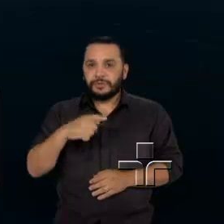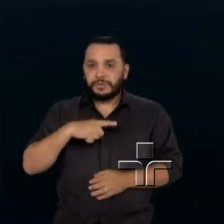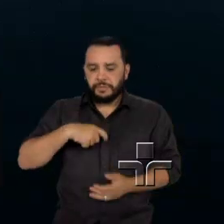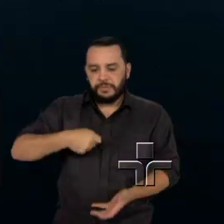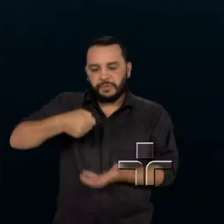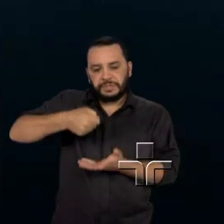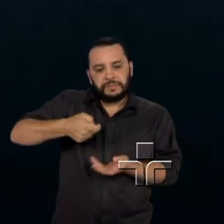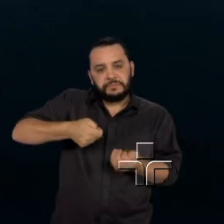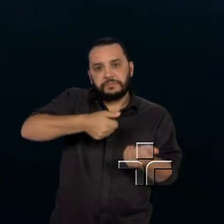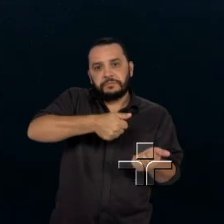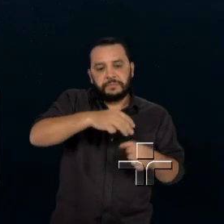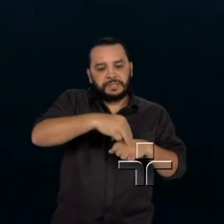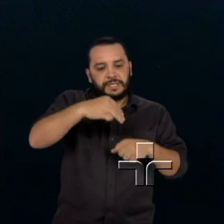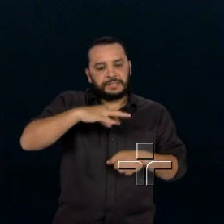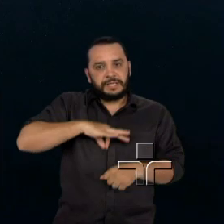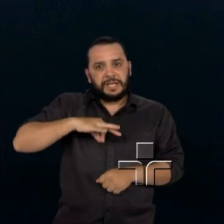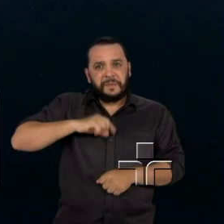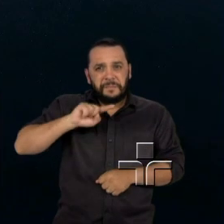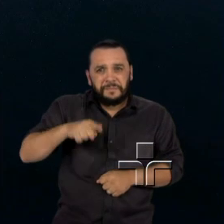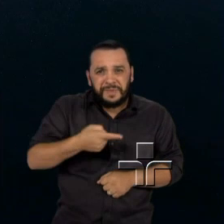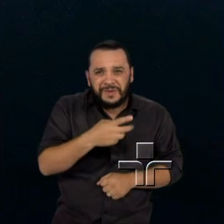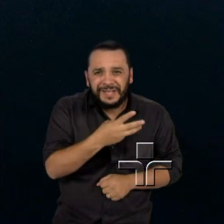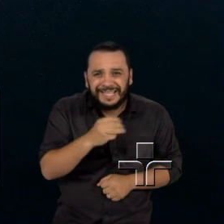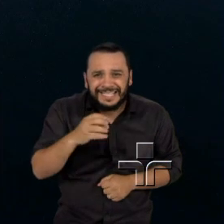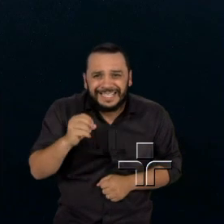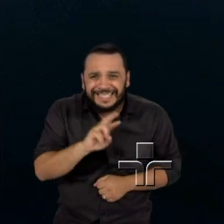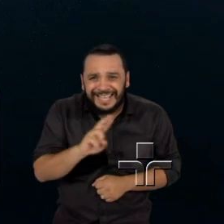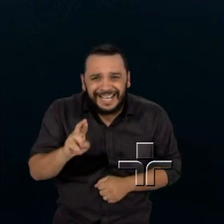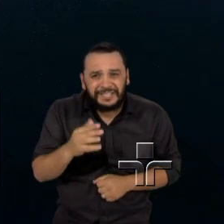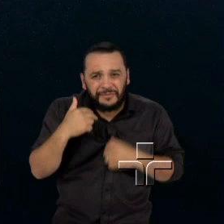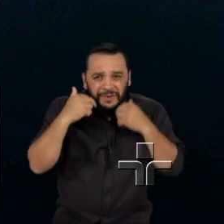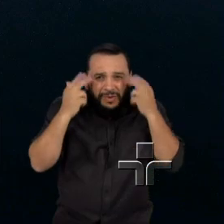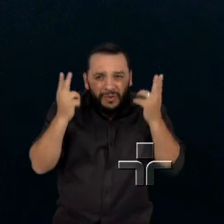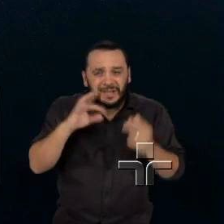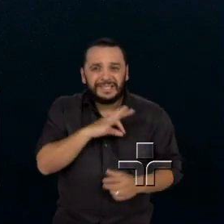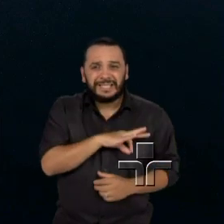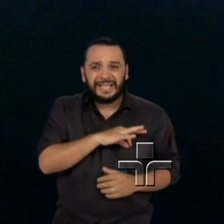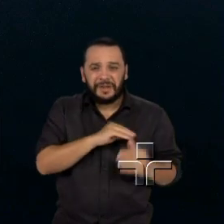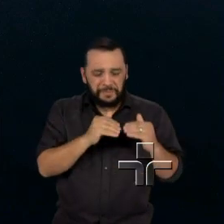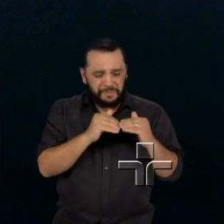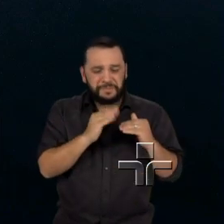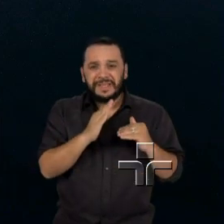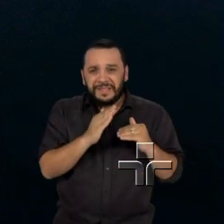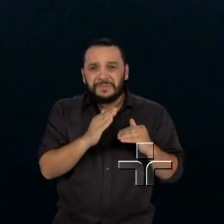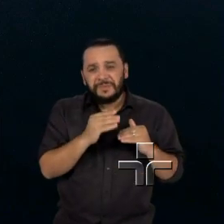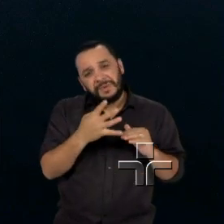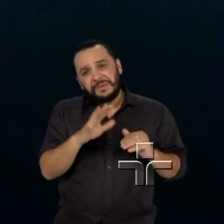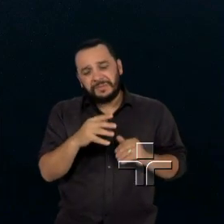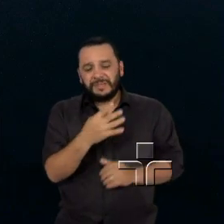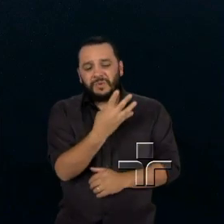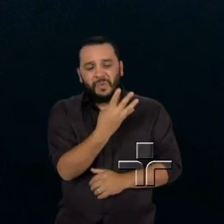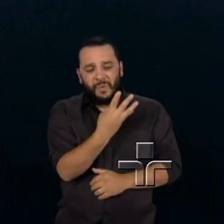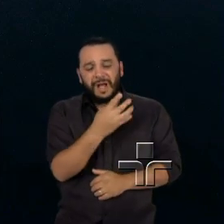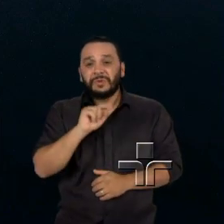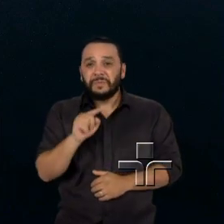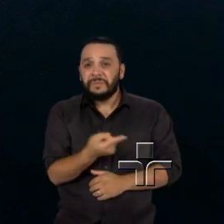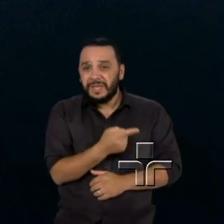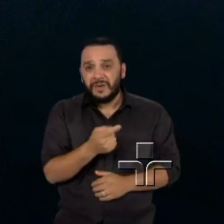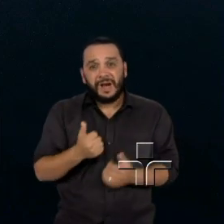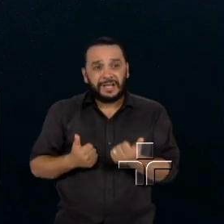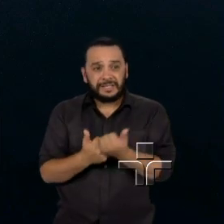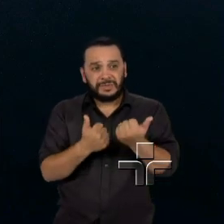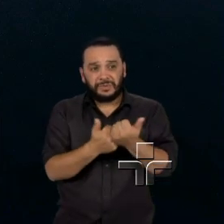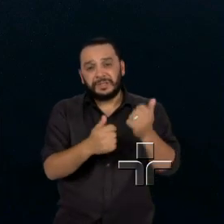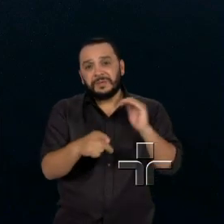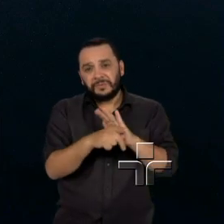fazendo mestrado ganha R$ 1.300, mas que vergonha, o salário mínimo tinha que estar em 4.000. Um assessorista do Senado ganha mais que o mestrando,